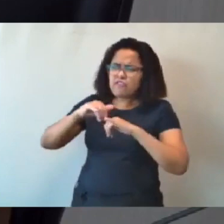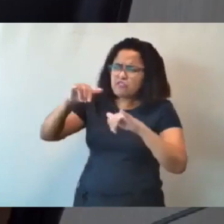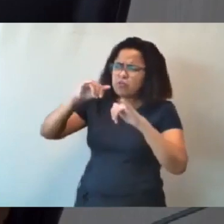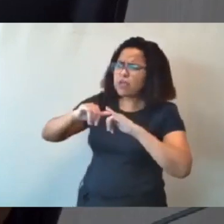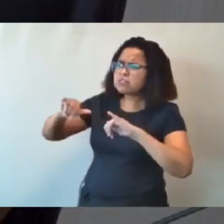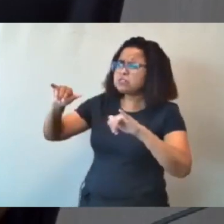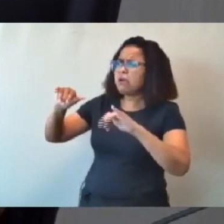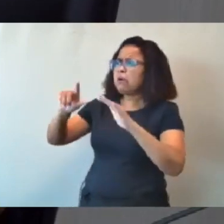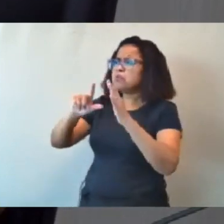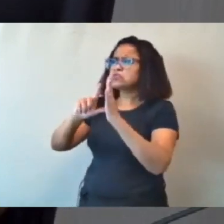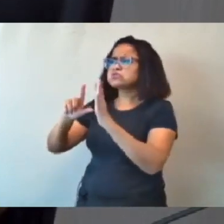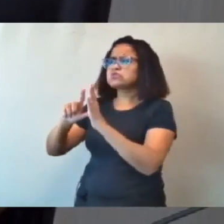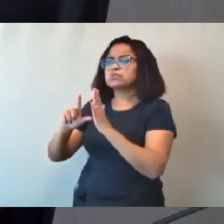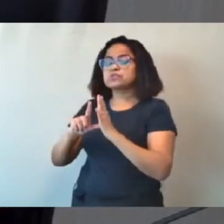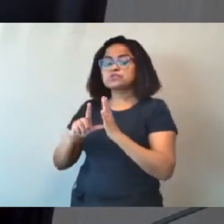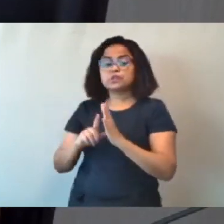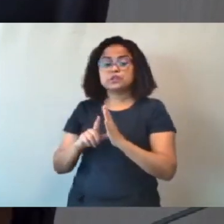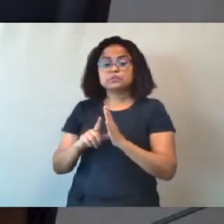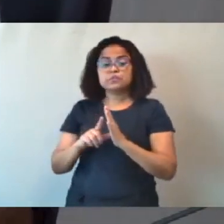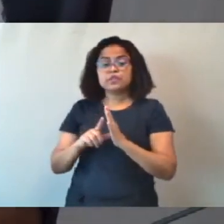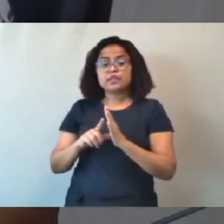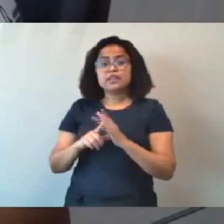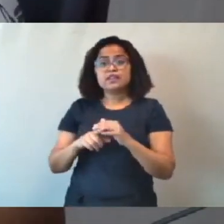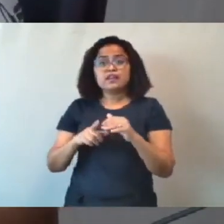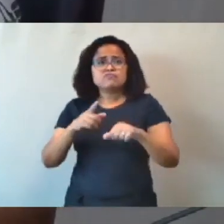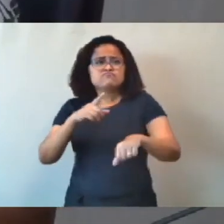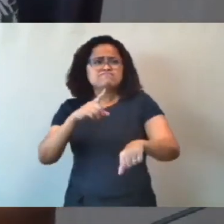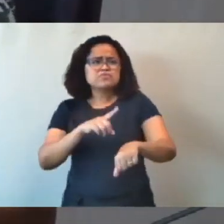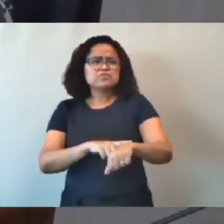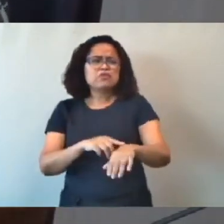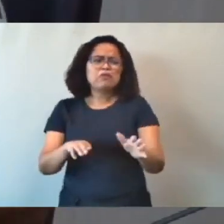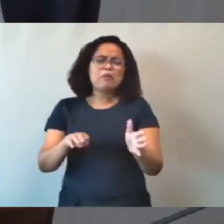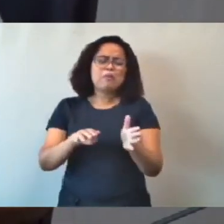em determinado momento,